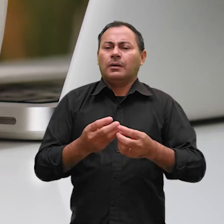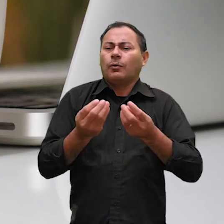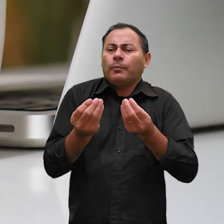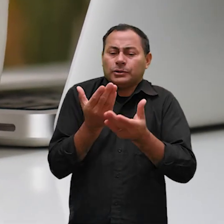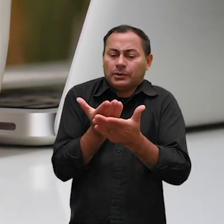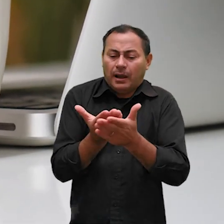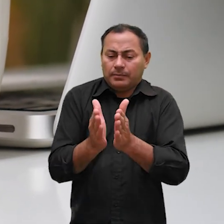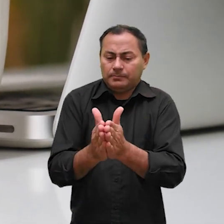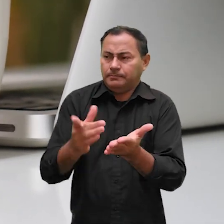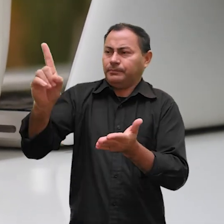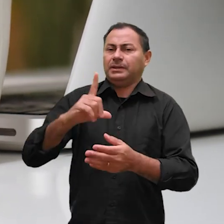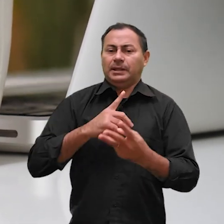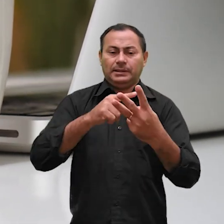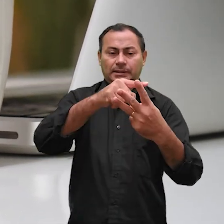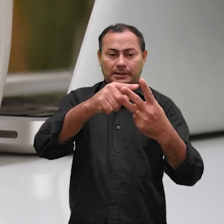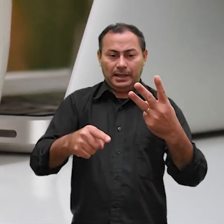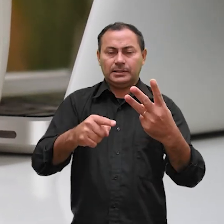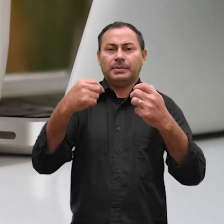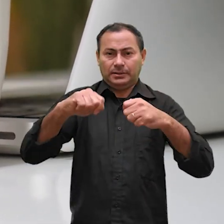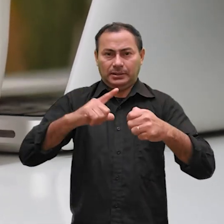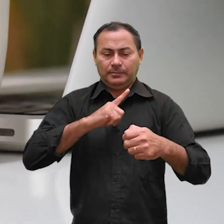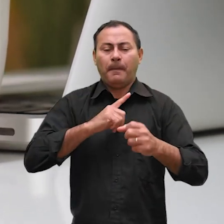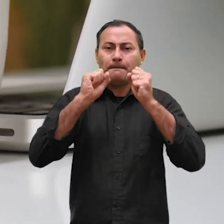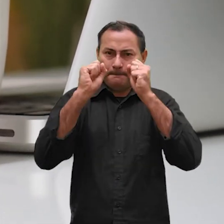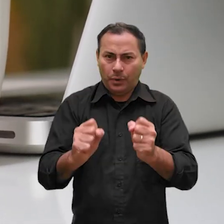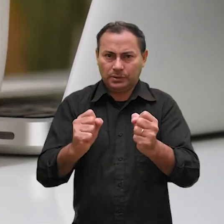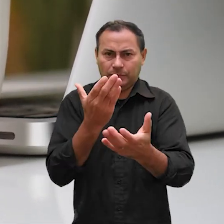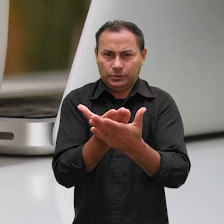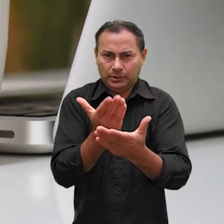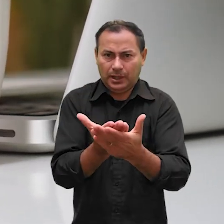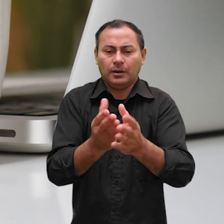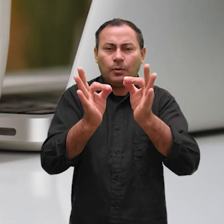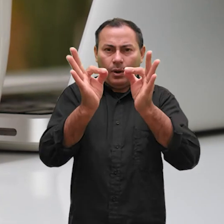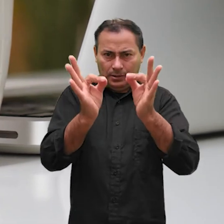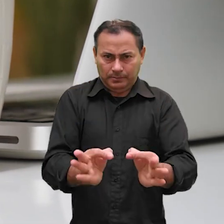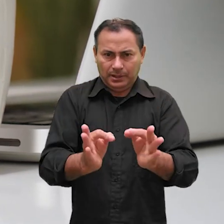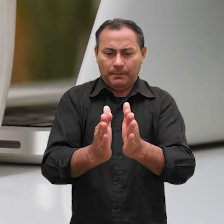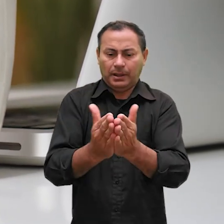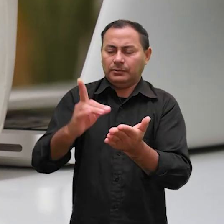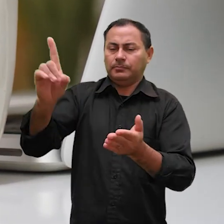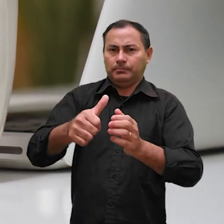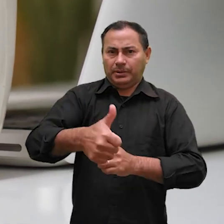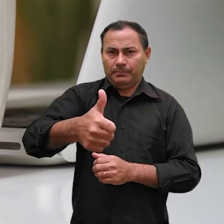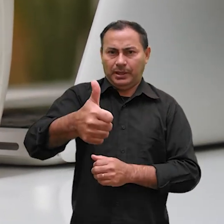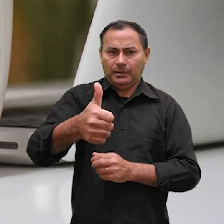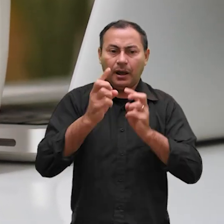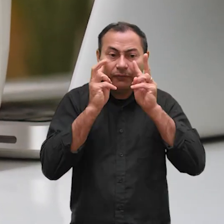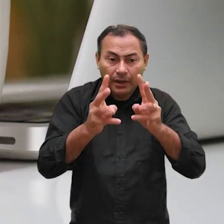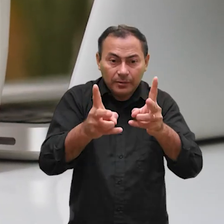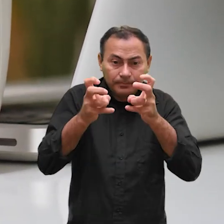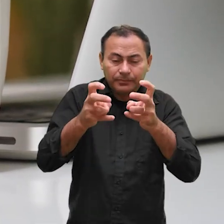como estudar a Bíblia. Há 3 passos que devemos tomar para que possamos estudar corretamente a Bíblia. Primeiro,